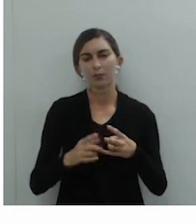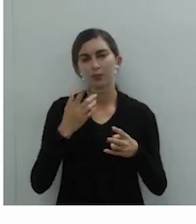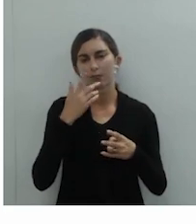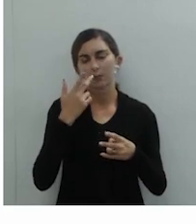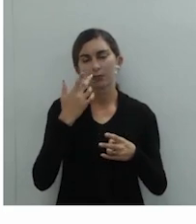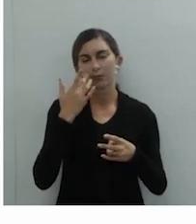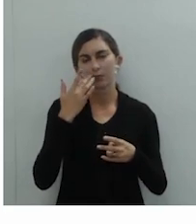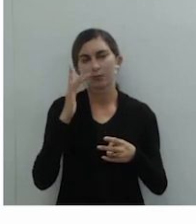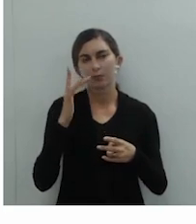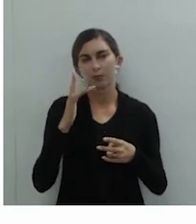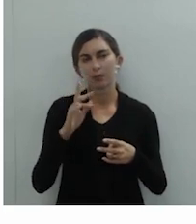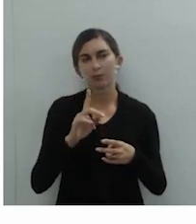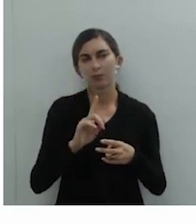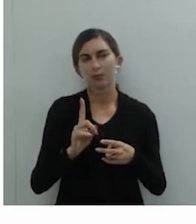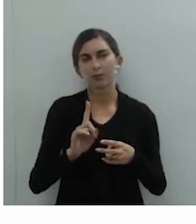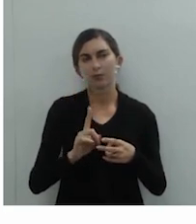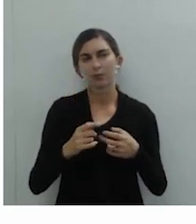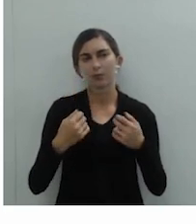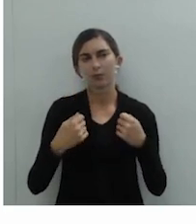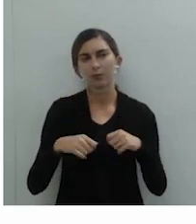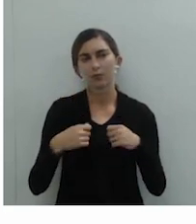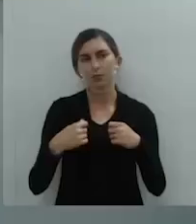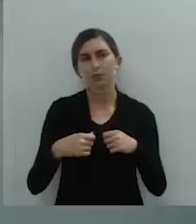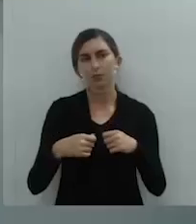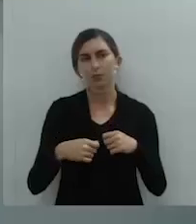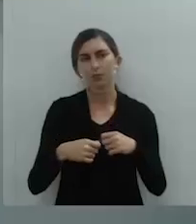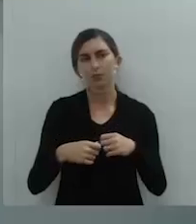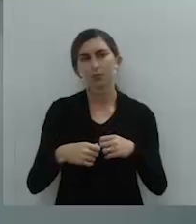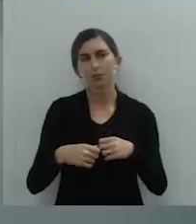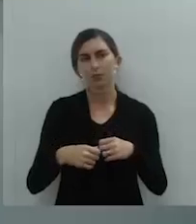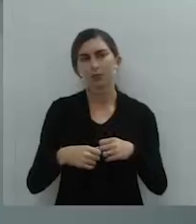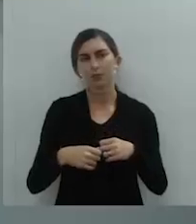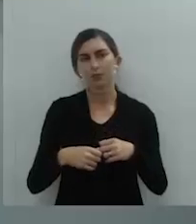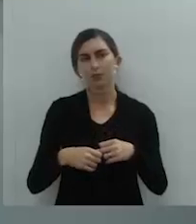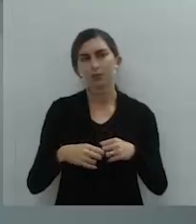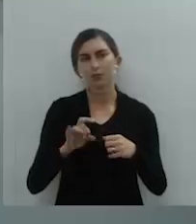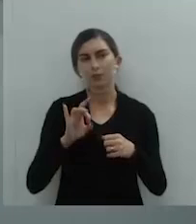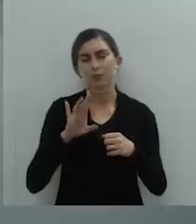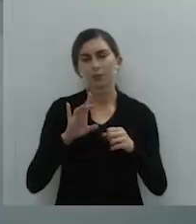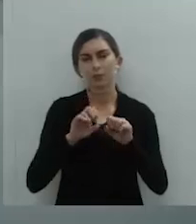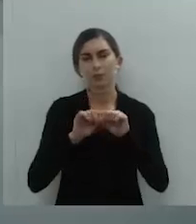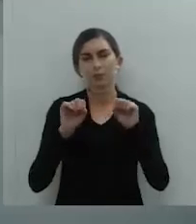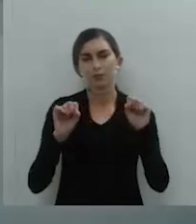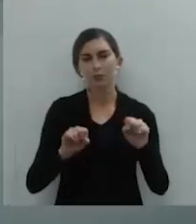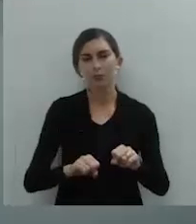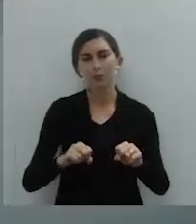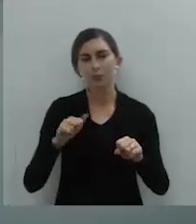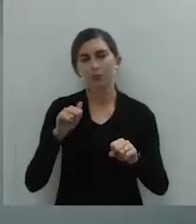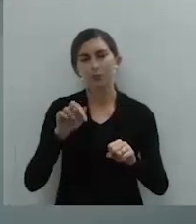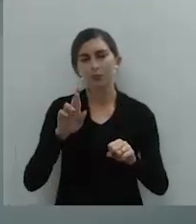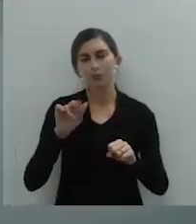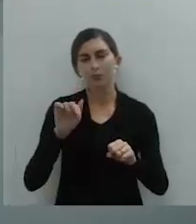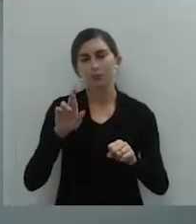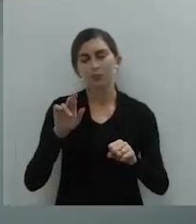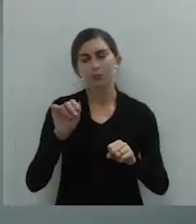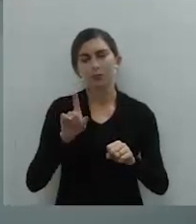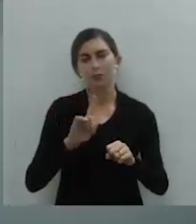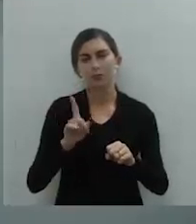ouro, certo? Então, a gente já não era só um sistema agrário